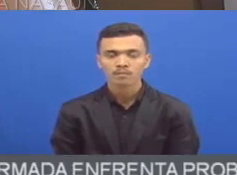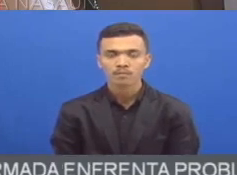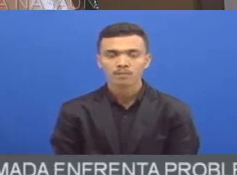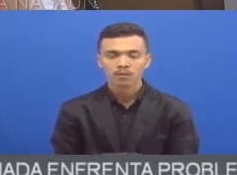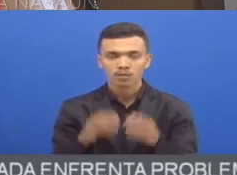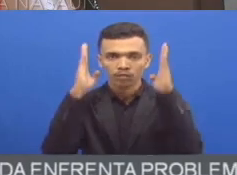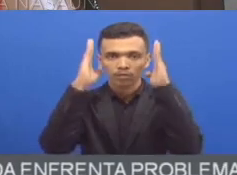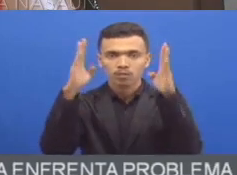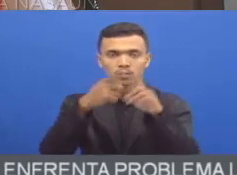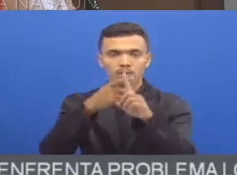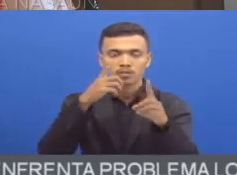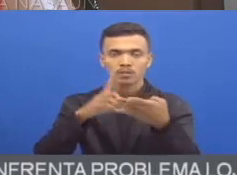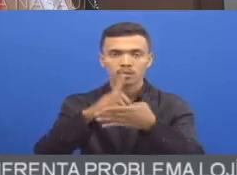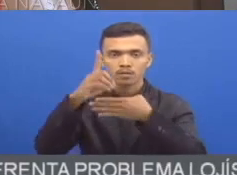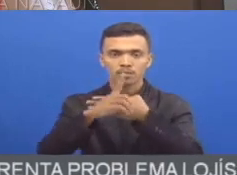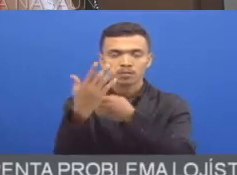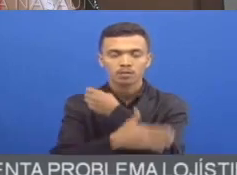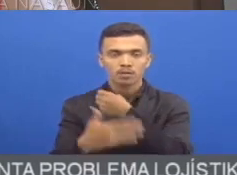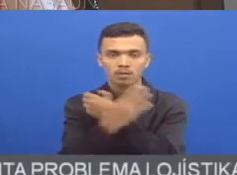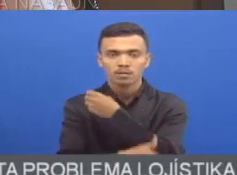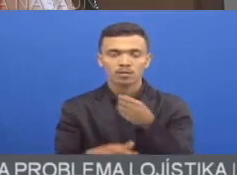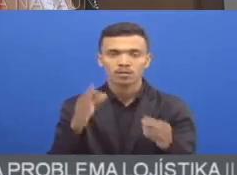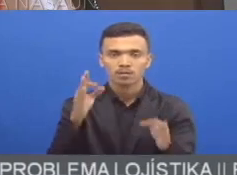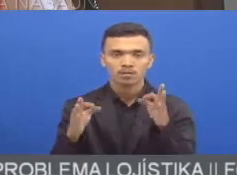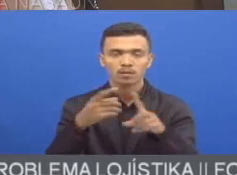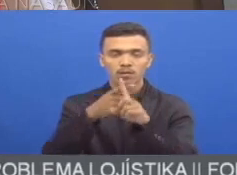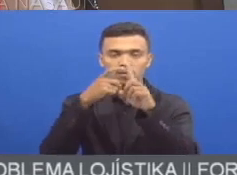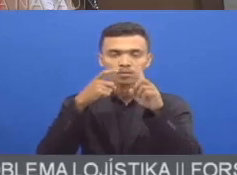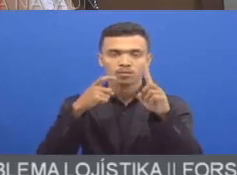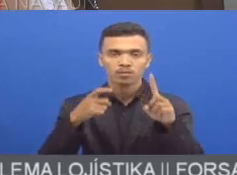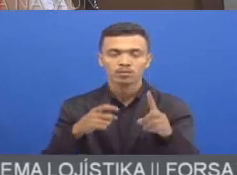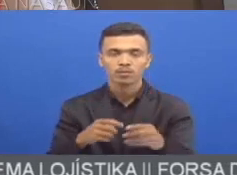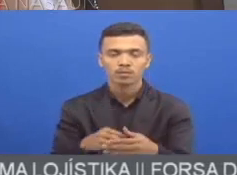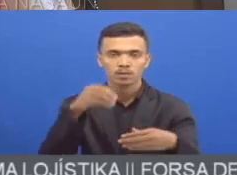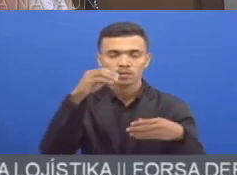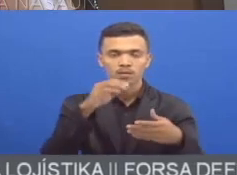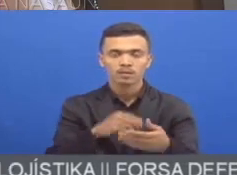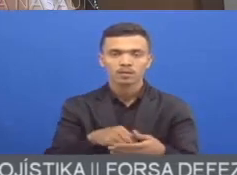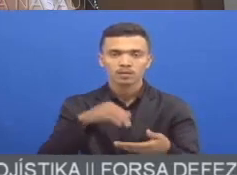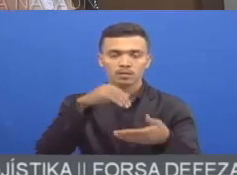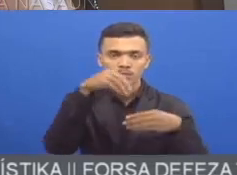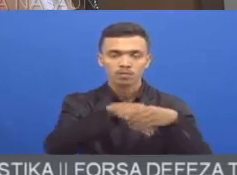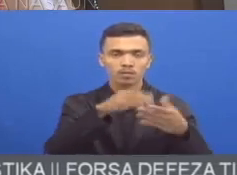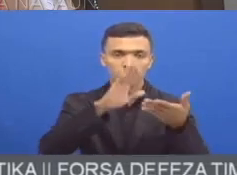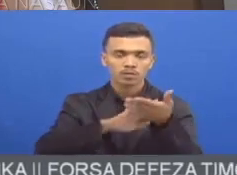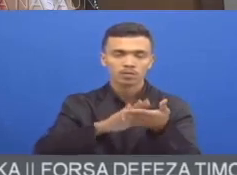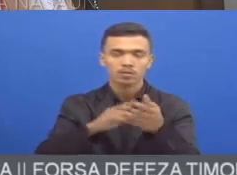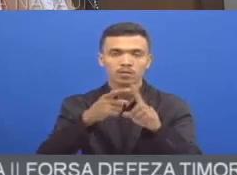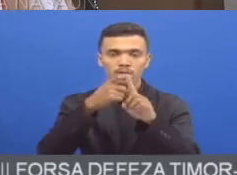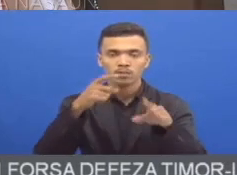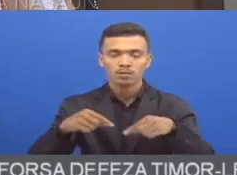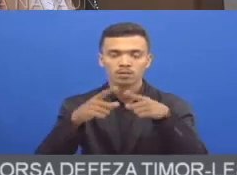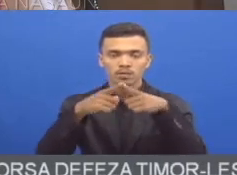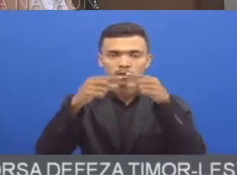foca husi desenvolvimento país nian. Então li husi a bolsa de estudo ne bem maca oferece o governo do Japão espera